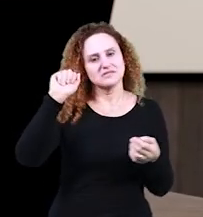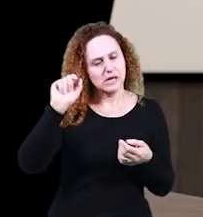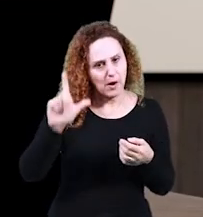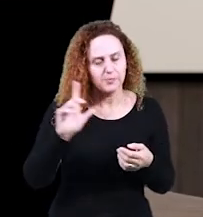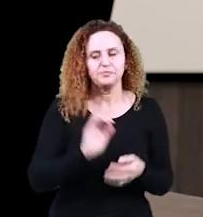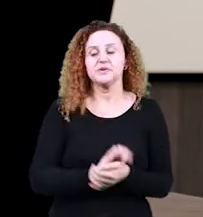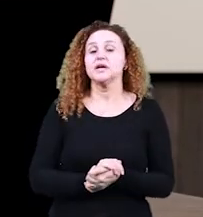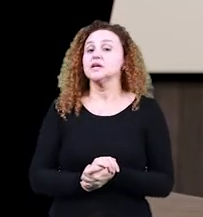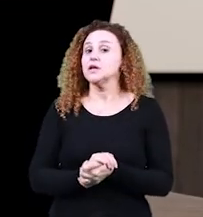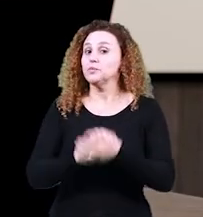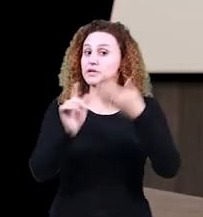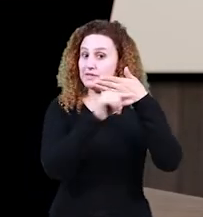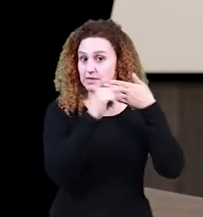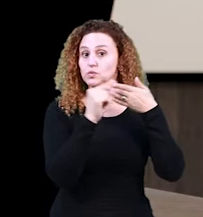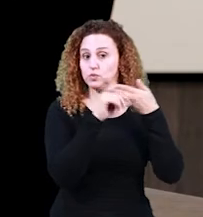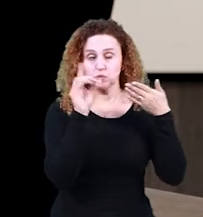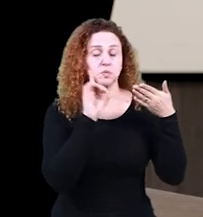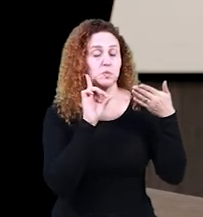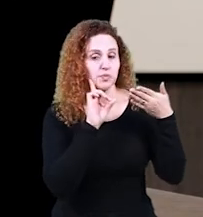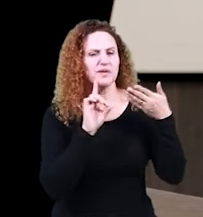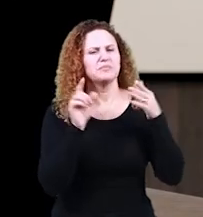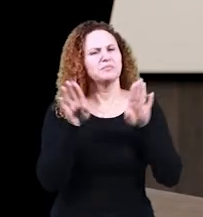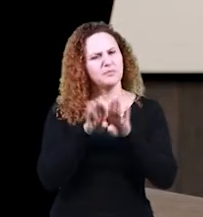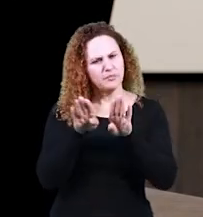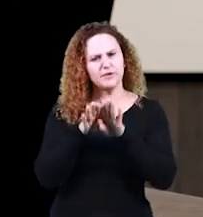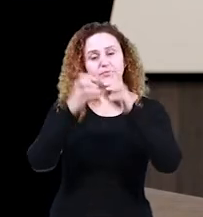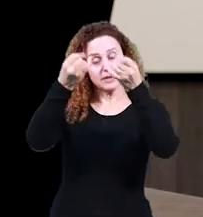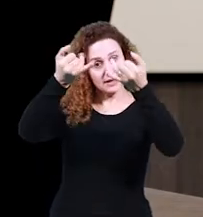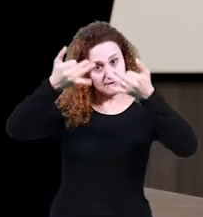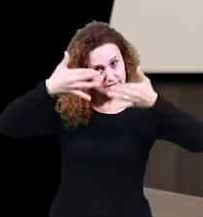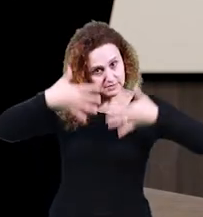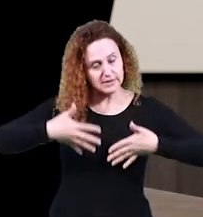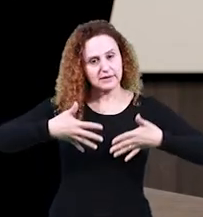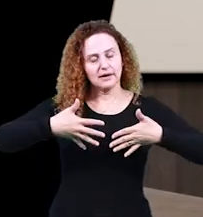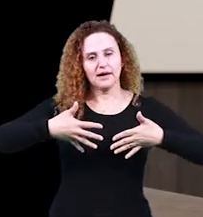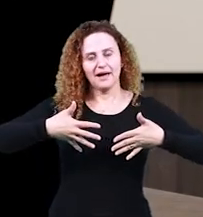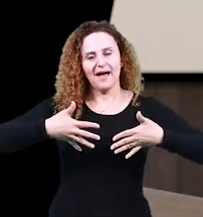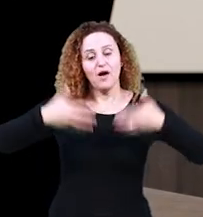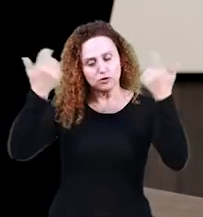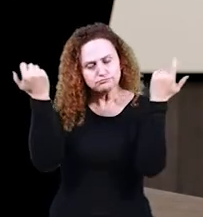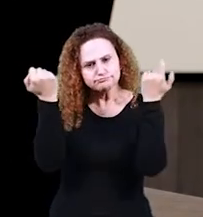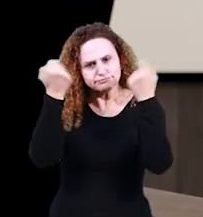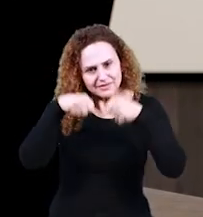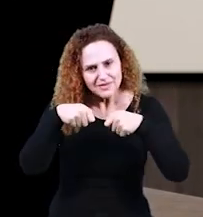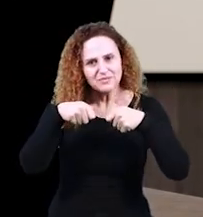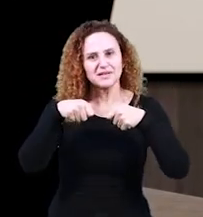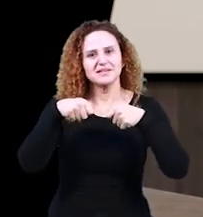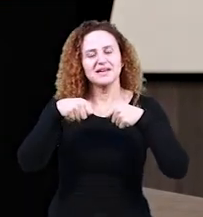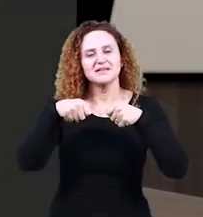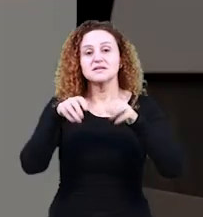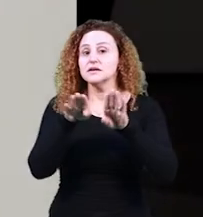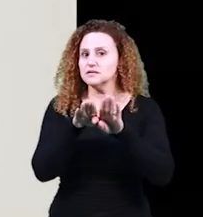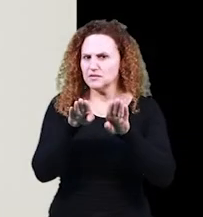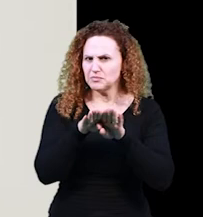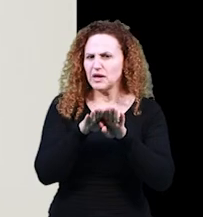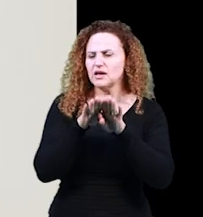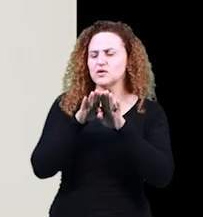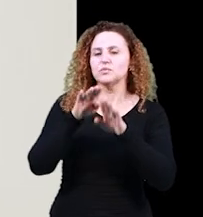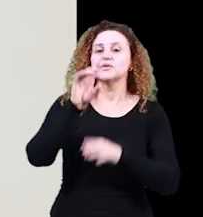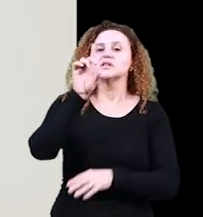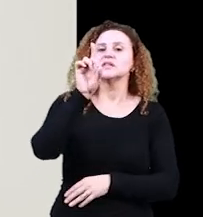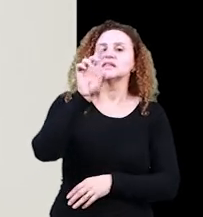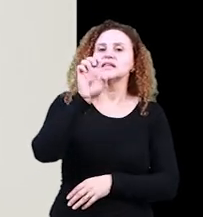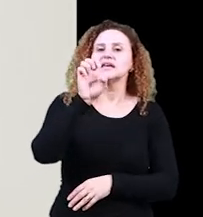aqui também o chão que vai trazer uma definição de vai ser dois conceitos de competência e o desempenho